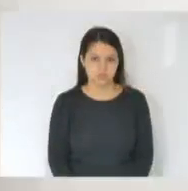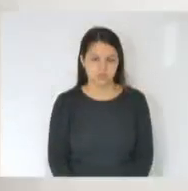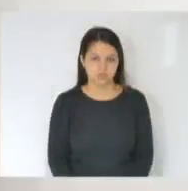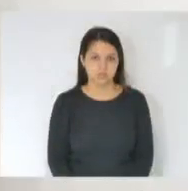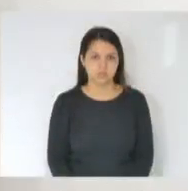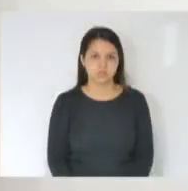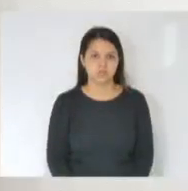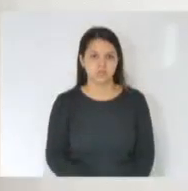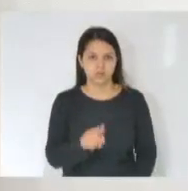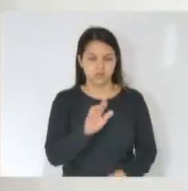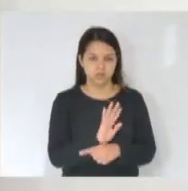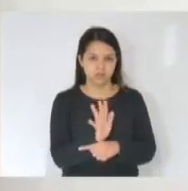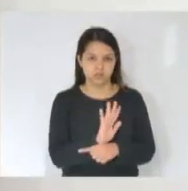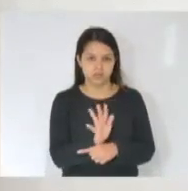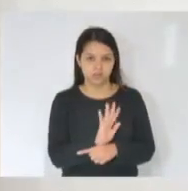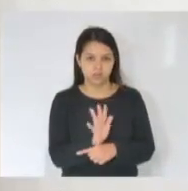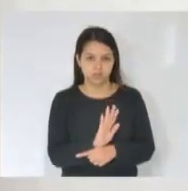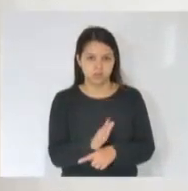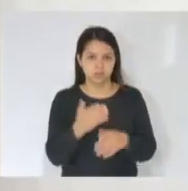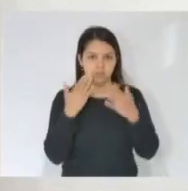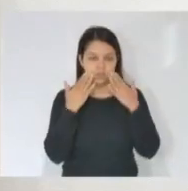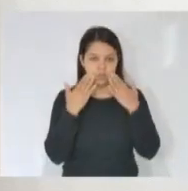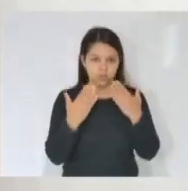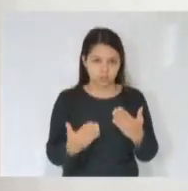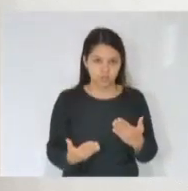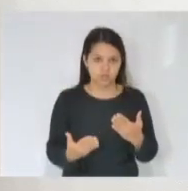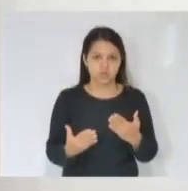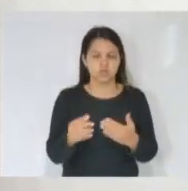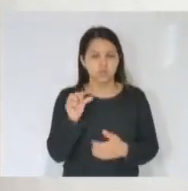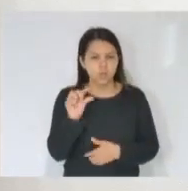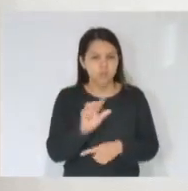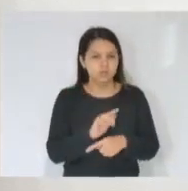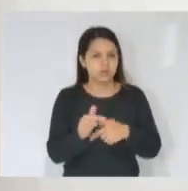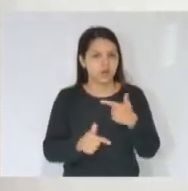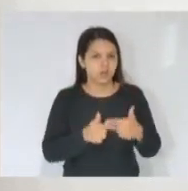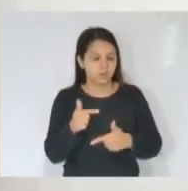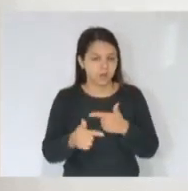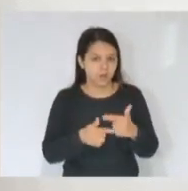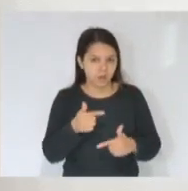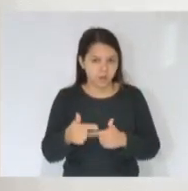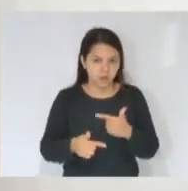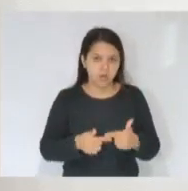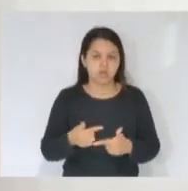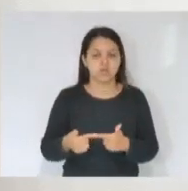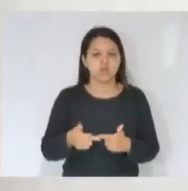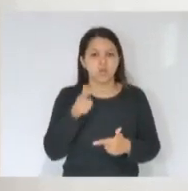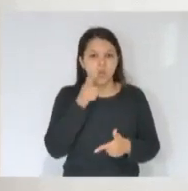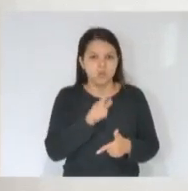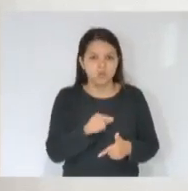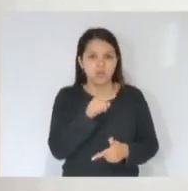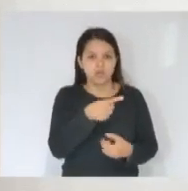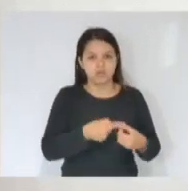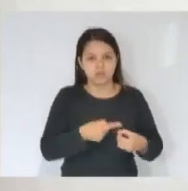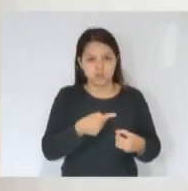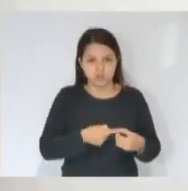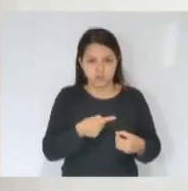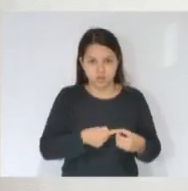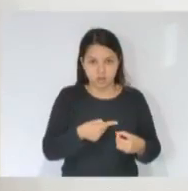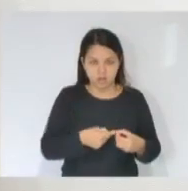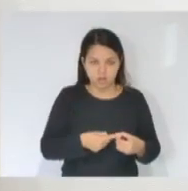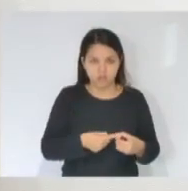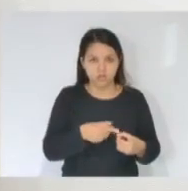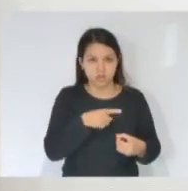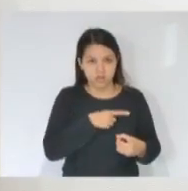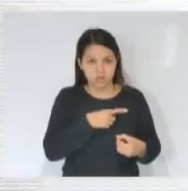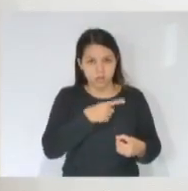Esse é um vídeo que demonstra um pouquinho do nosso trabalho e do resultado. Acima de tudo, de uma cidade que é verticalizada, que